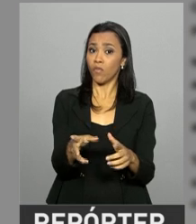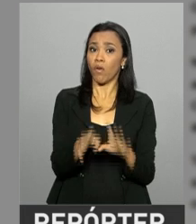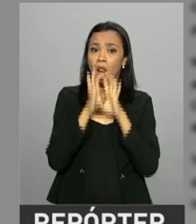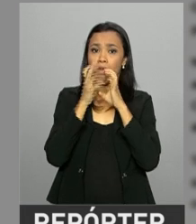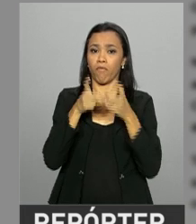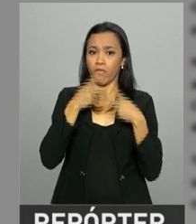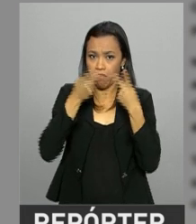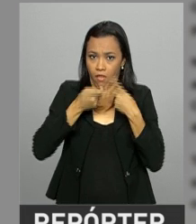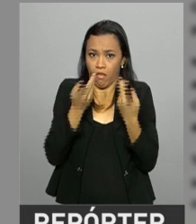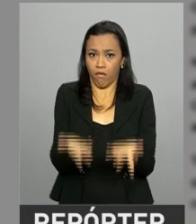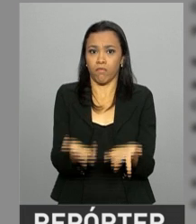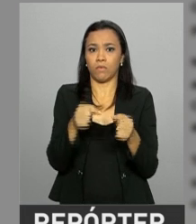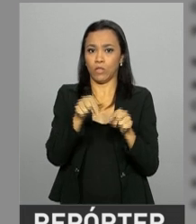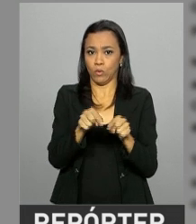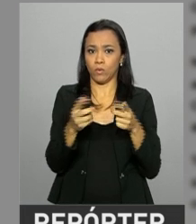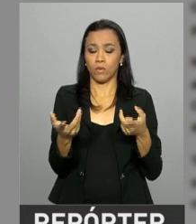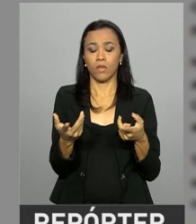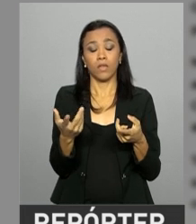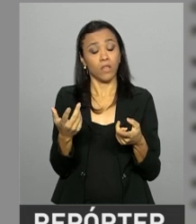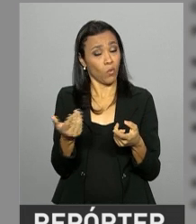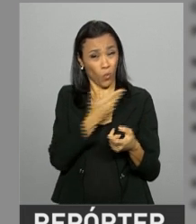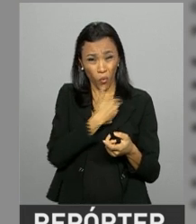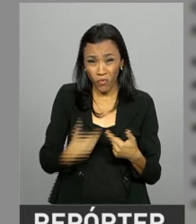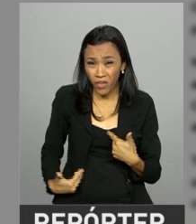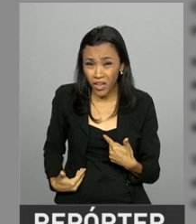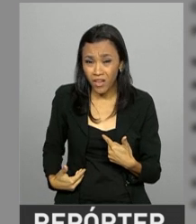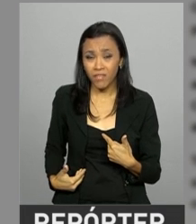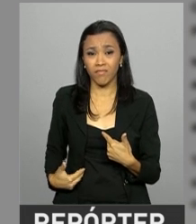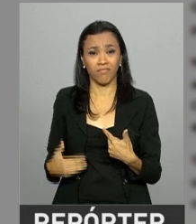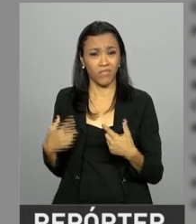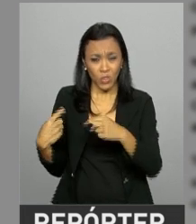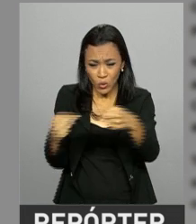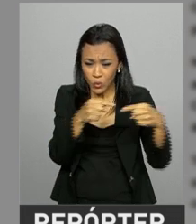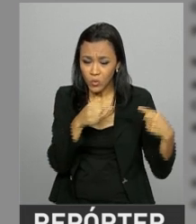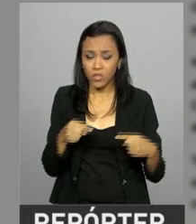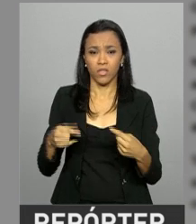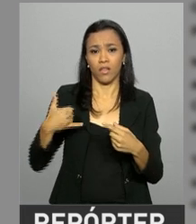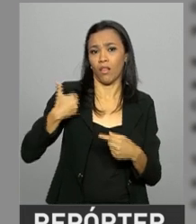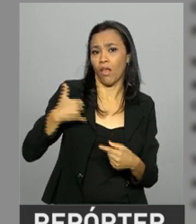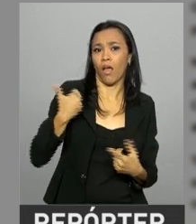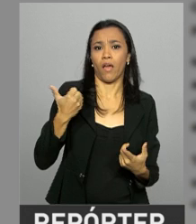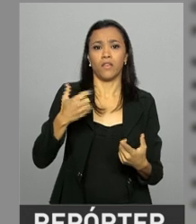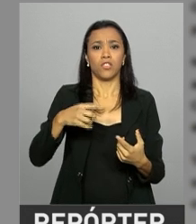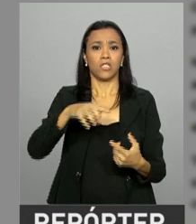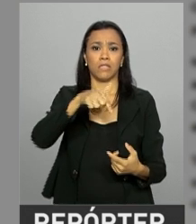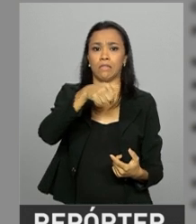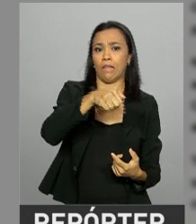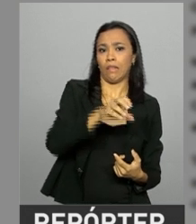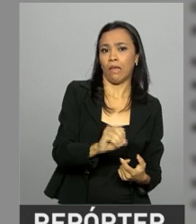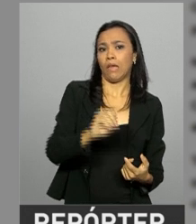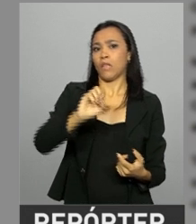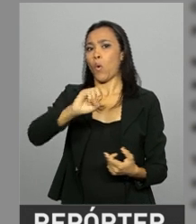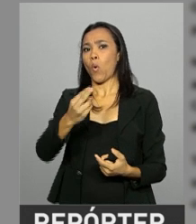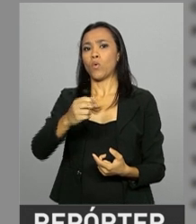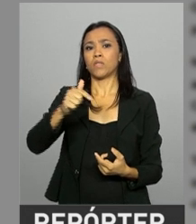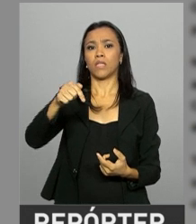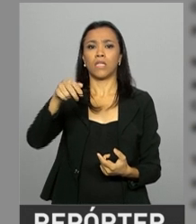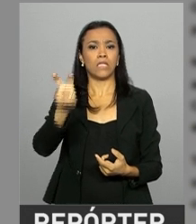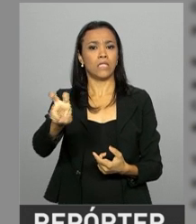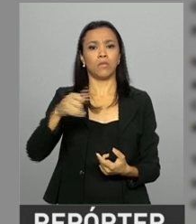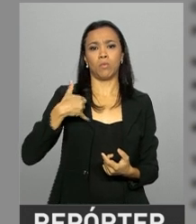garante que não haverá e que o governo não está debatendo idade mínima de 70 ou 75 anos para